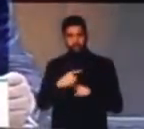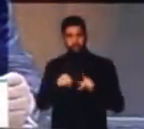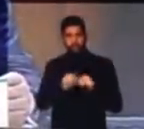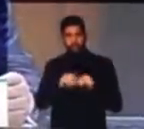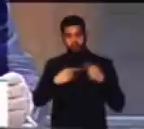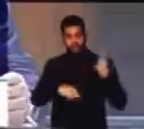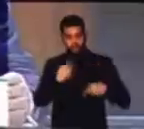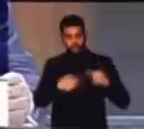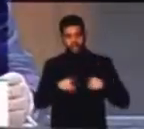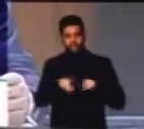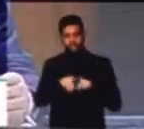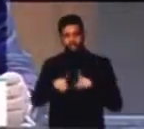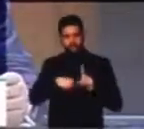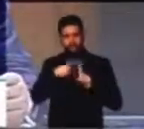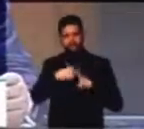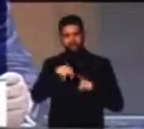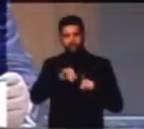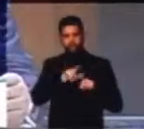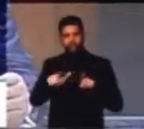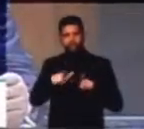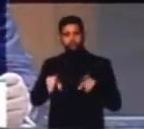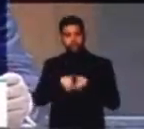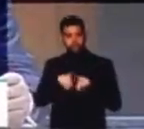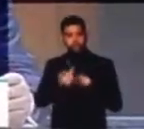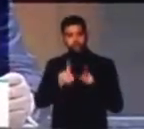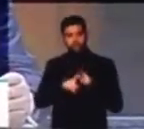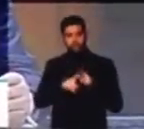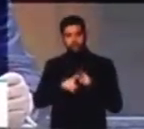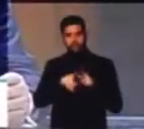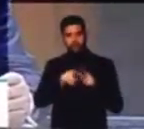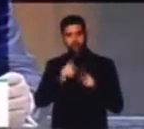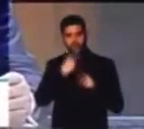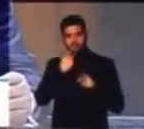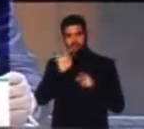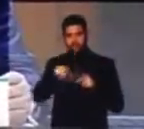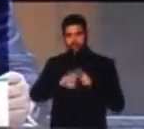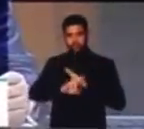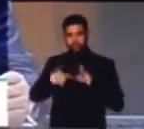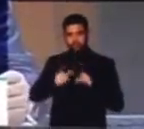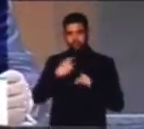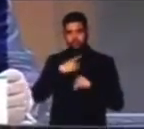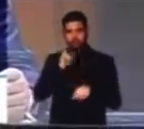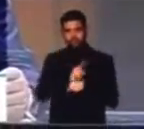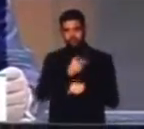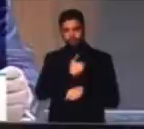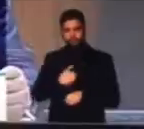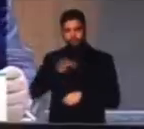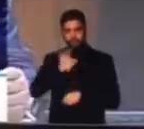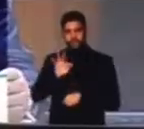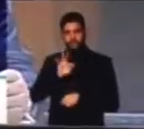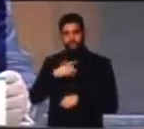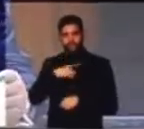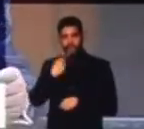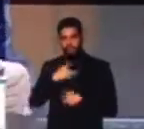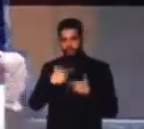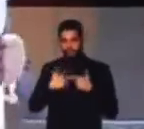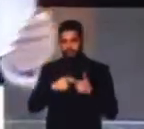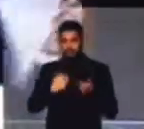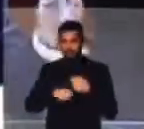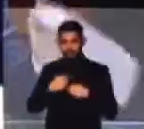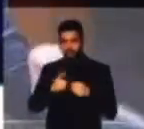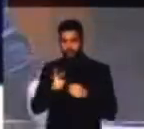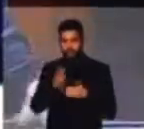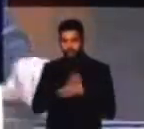também política e, sobretudo, moral. Asseveram que, ao contrário do que tem defendido o governo federal, essa crise não